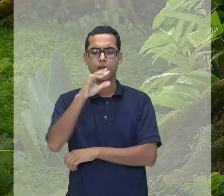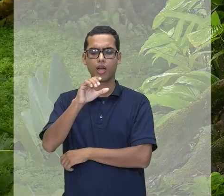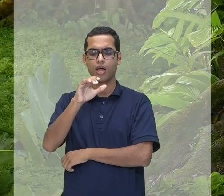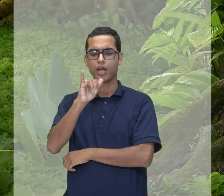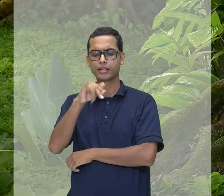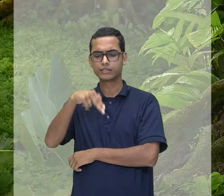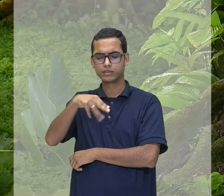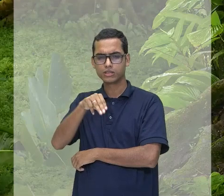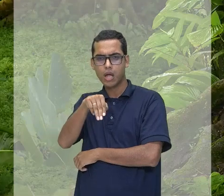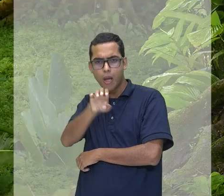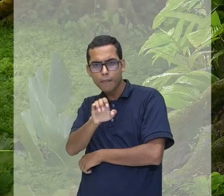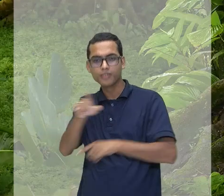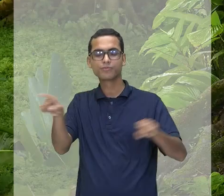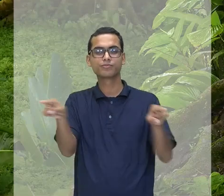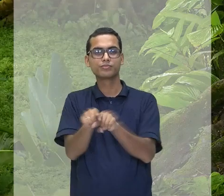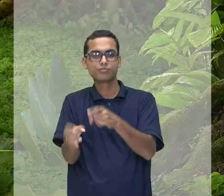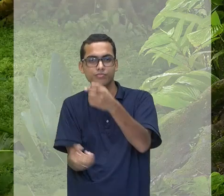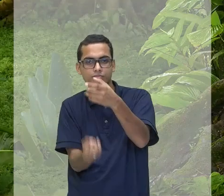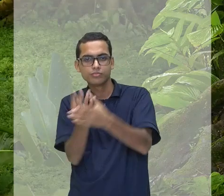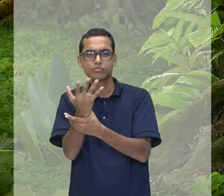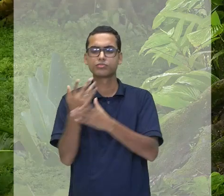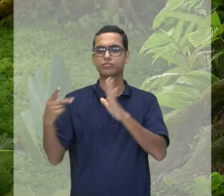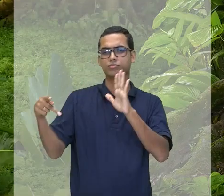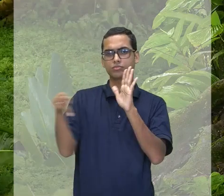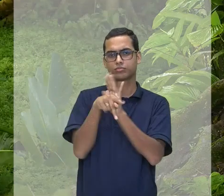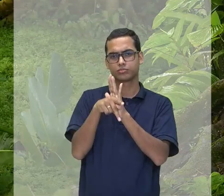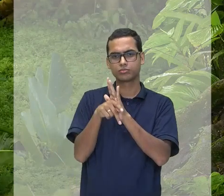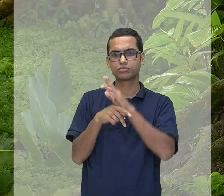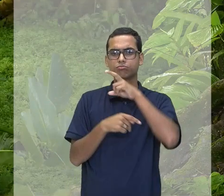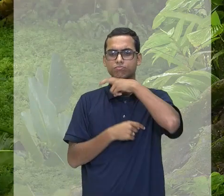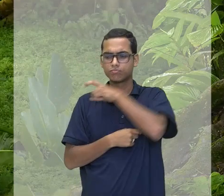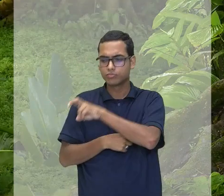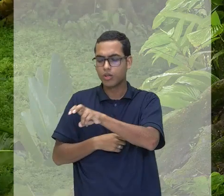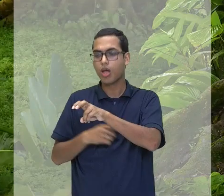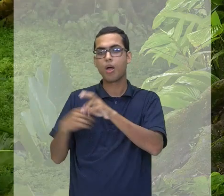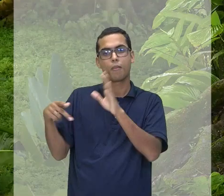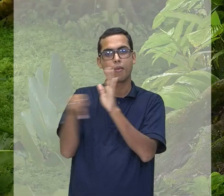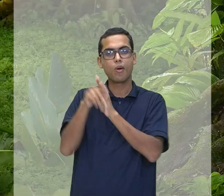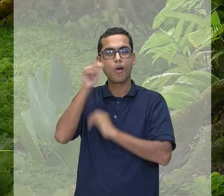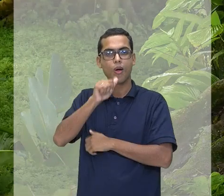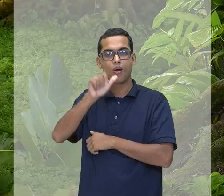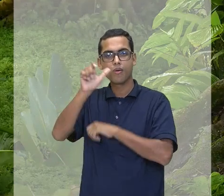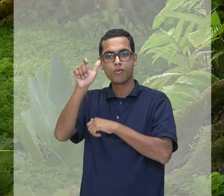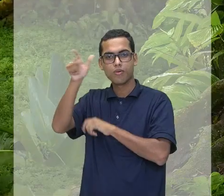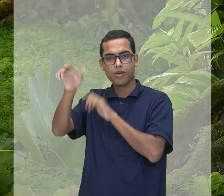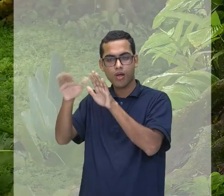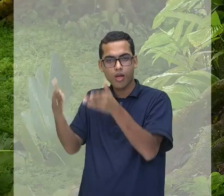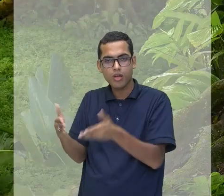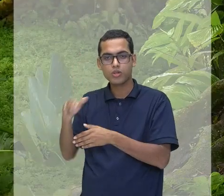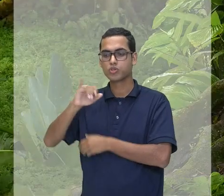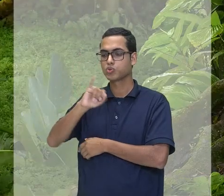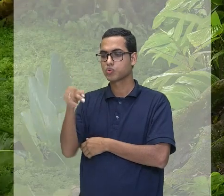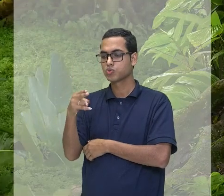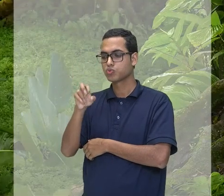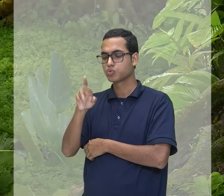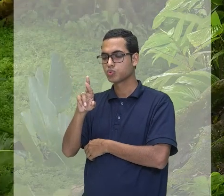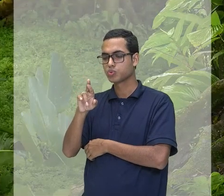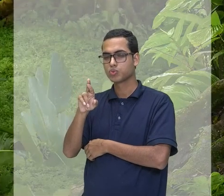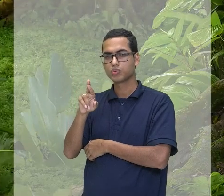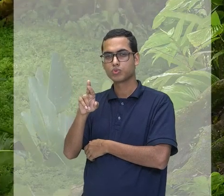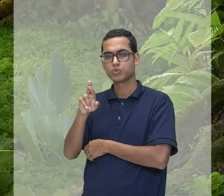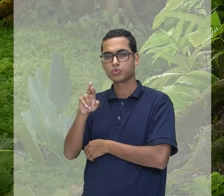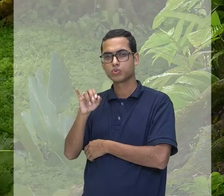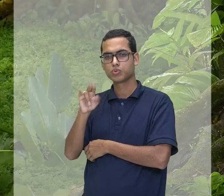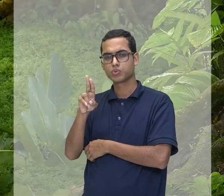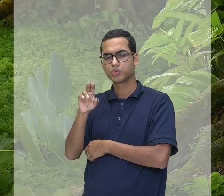uma companheira, a moça Juruti. Mas ela só aceita casar quando tiver fogo